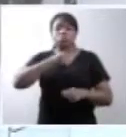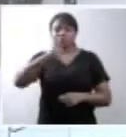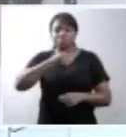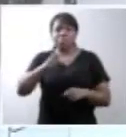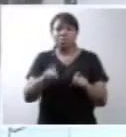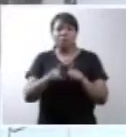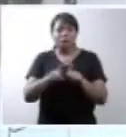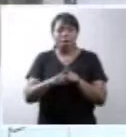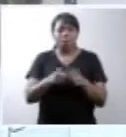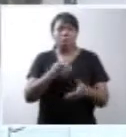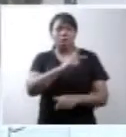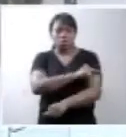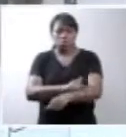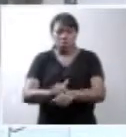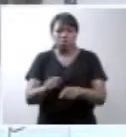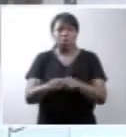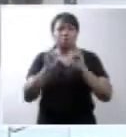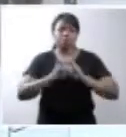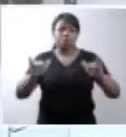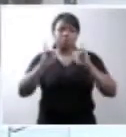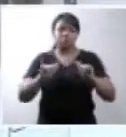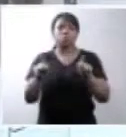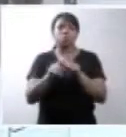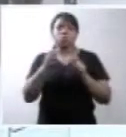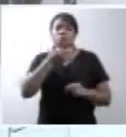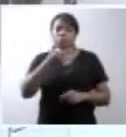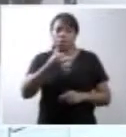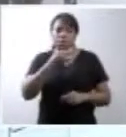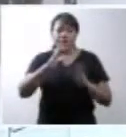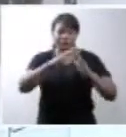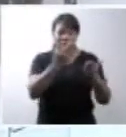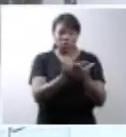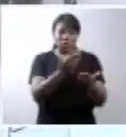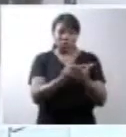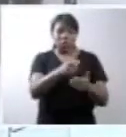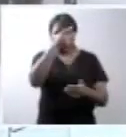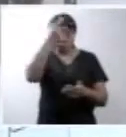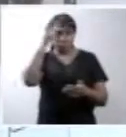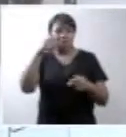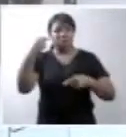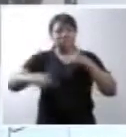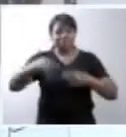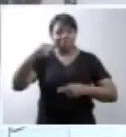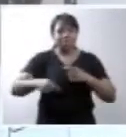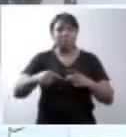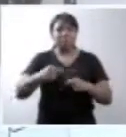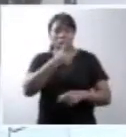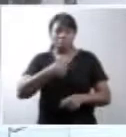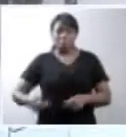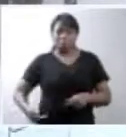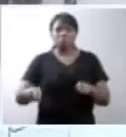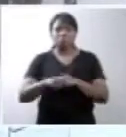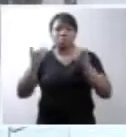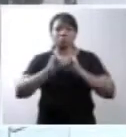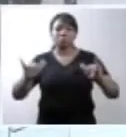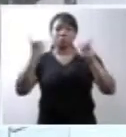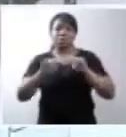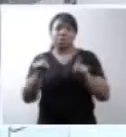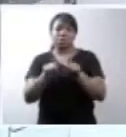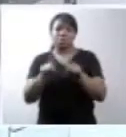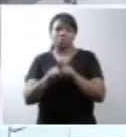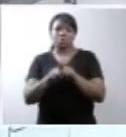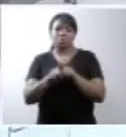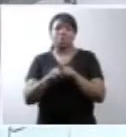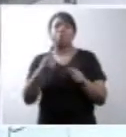potencial agente da história, um educador, um formador de opinião, e a Escola de Gente deseja que este debate, tornado público pela mídia, acentue